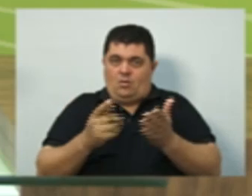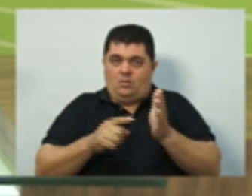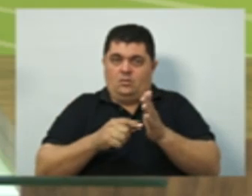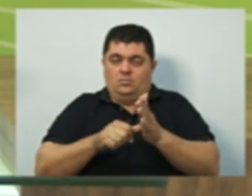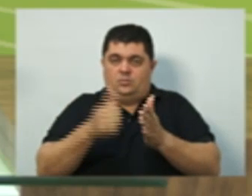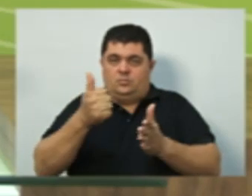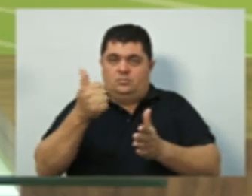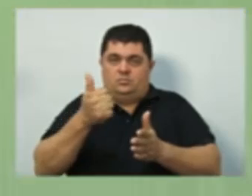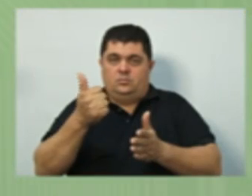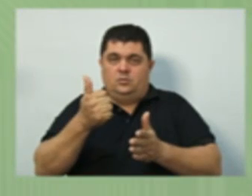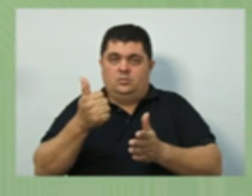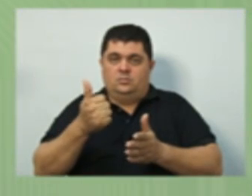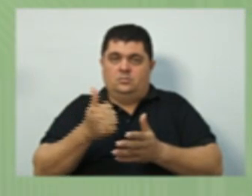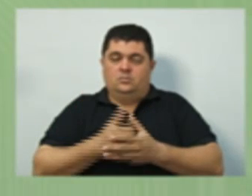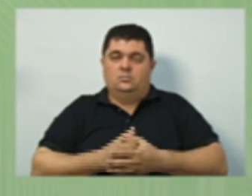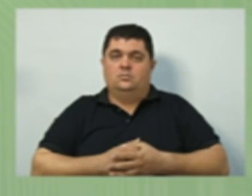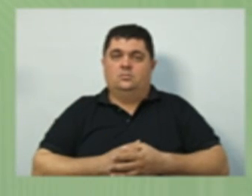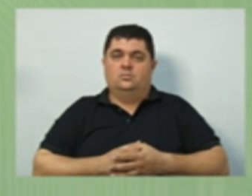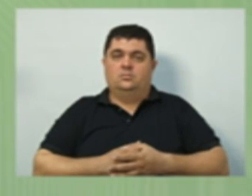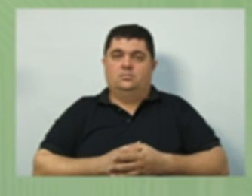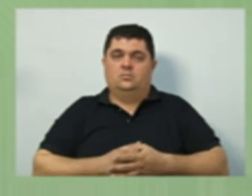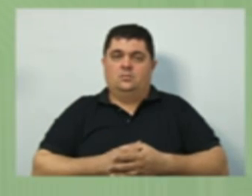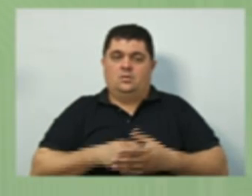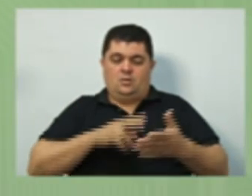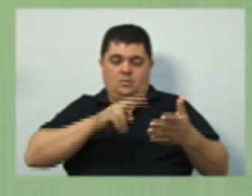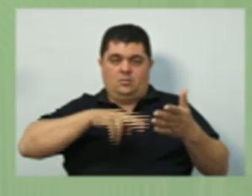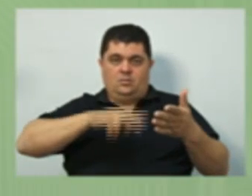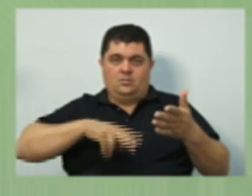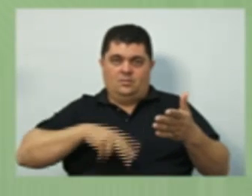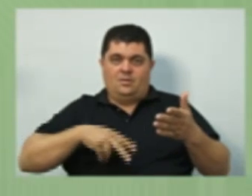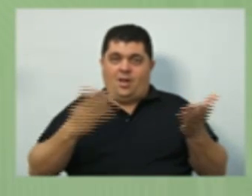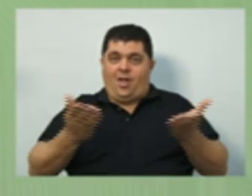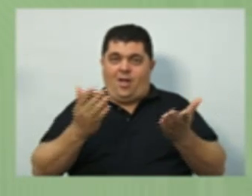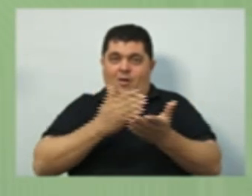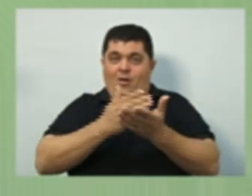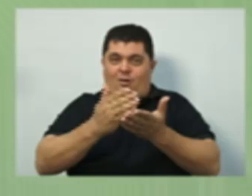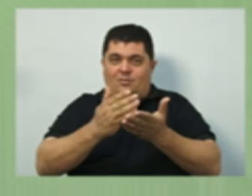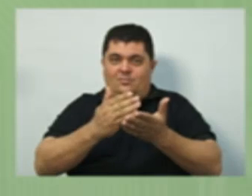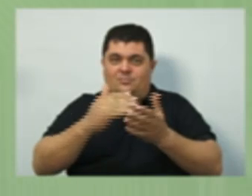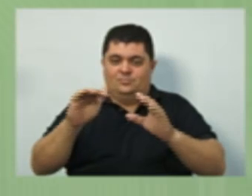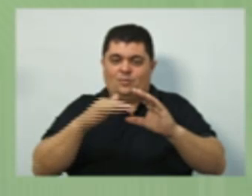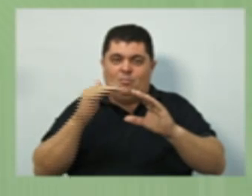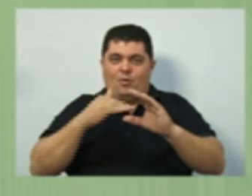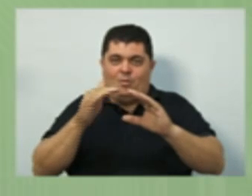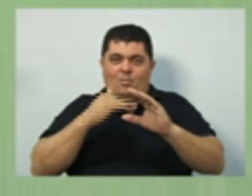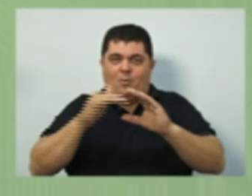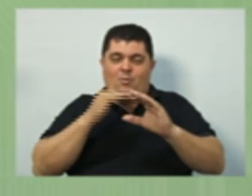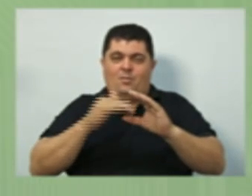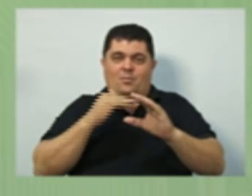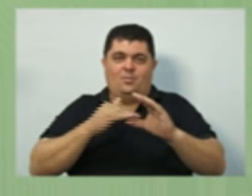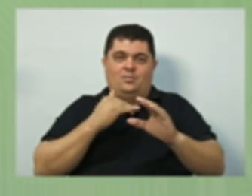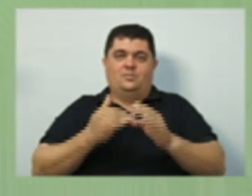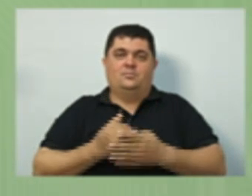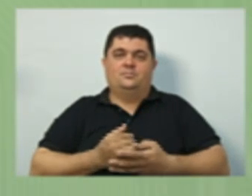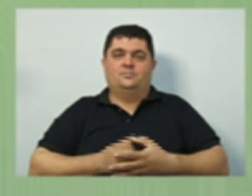questão, agora eu estou acompanhando aqui, agora o pessoal começou a falar um pouco mais aqui pra